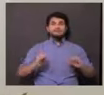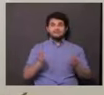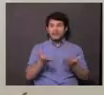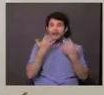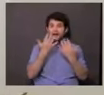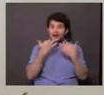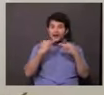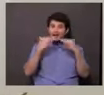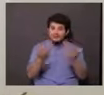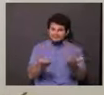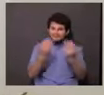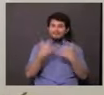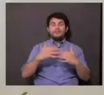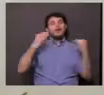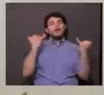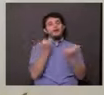Cantamos.